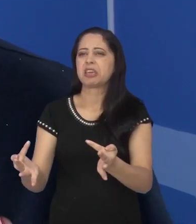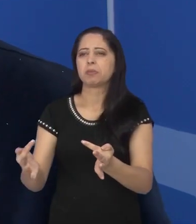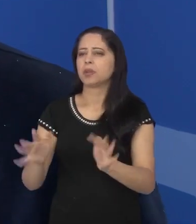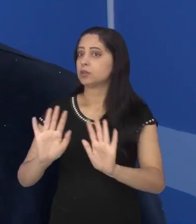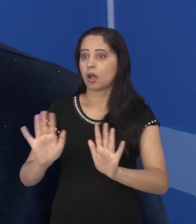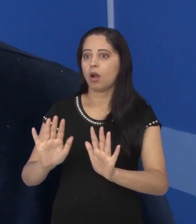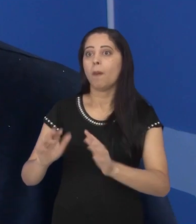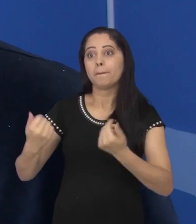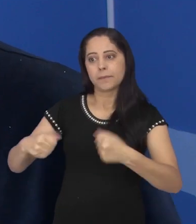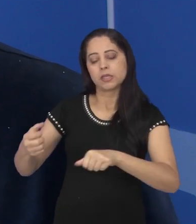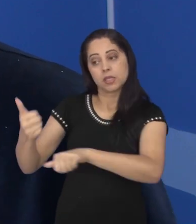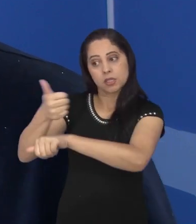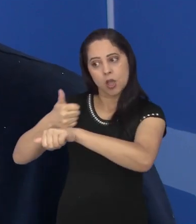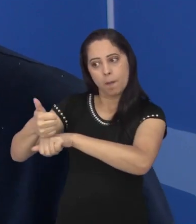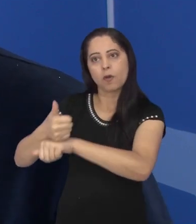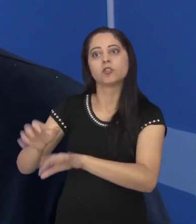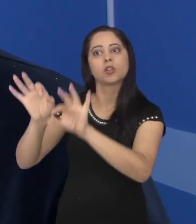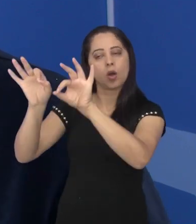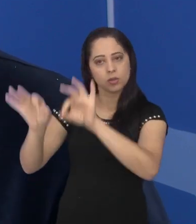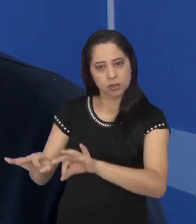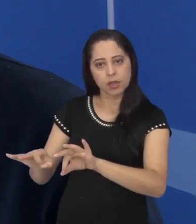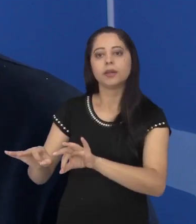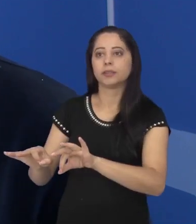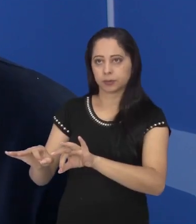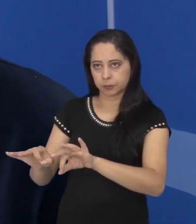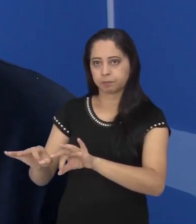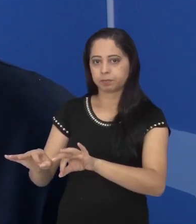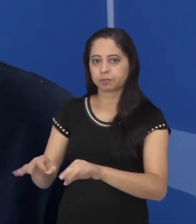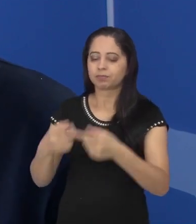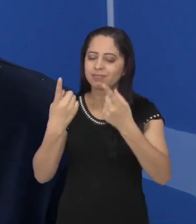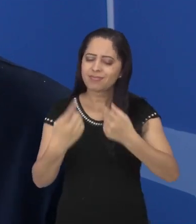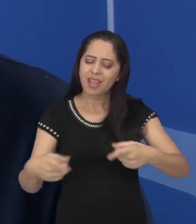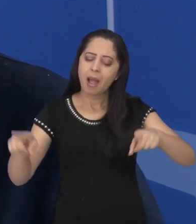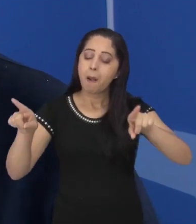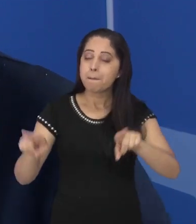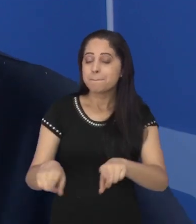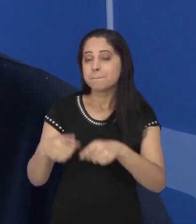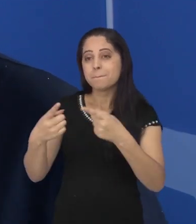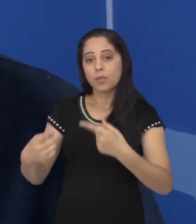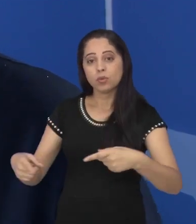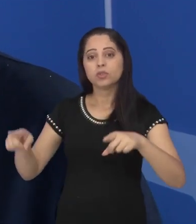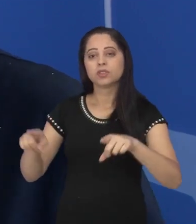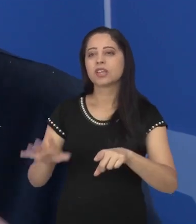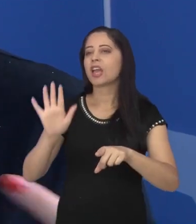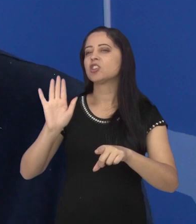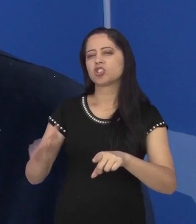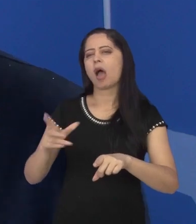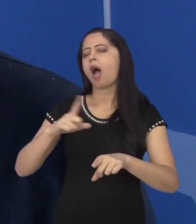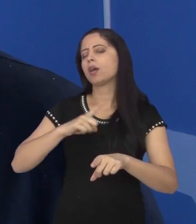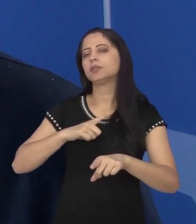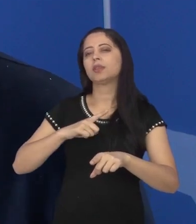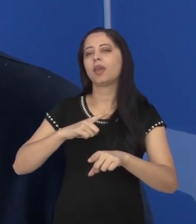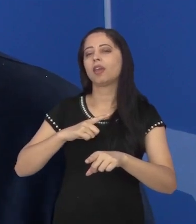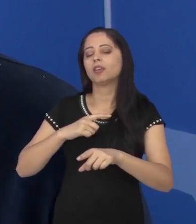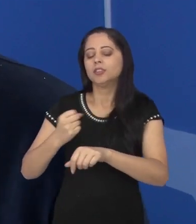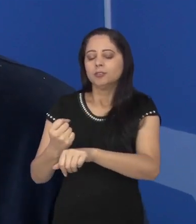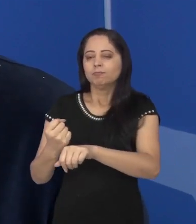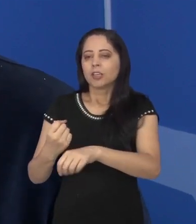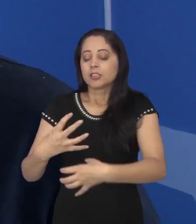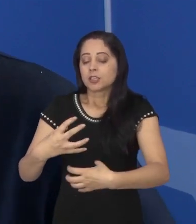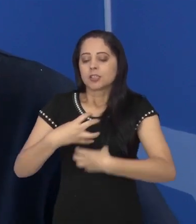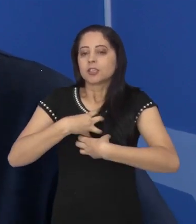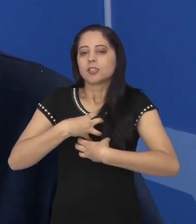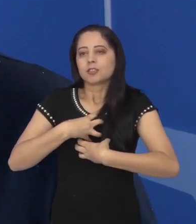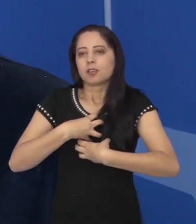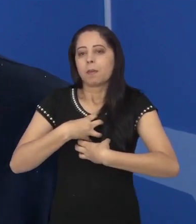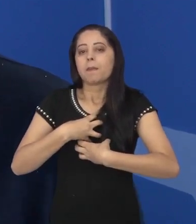é qualquer profissional que pode fazer o uso da musicoterapia. O uso da música, a música em si, ela já tem efeitos terapêuticos e